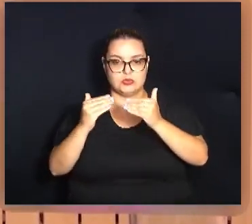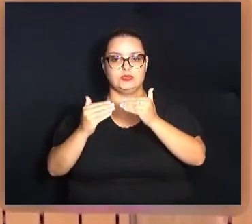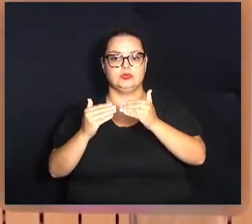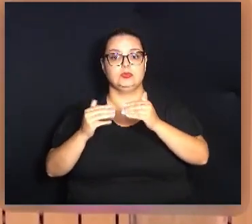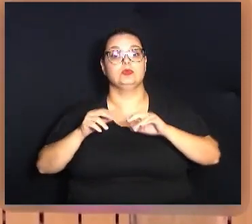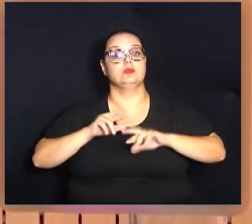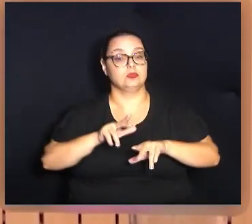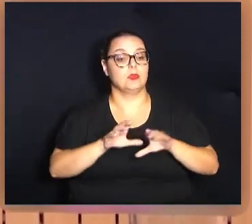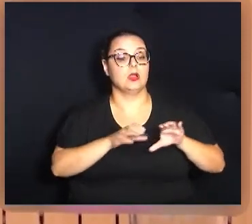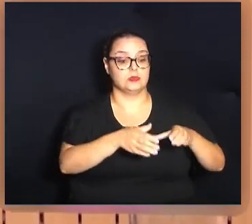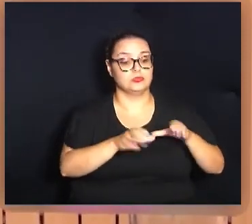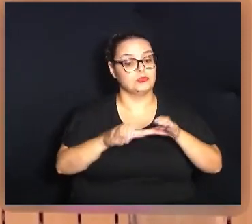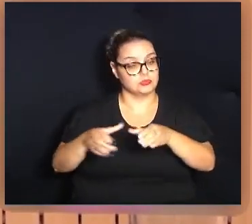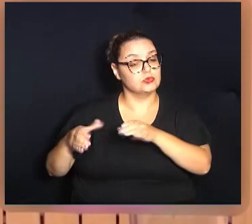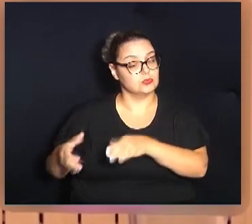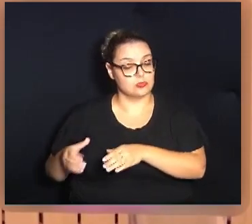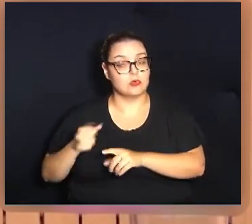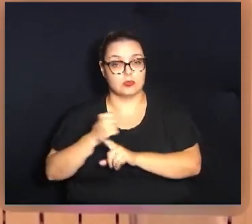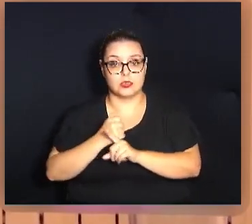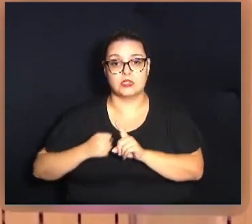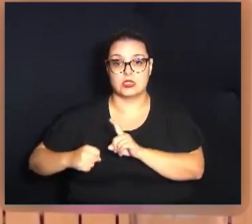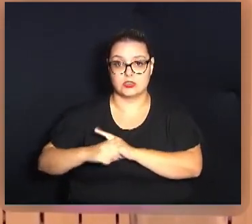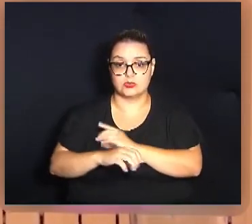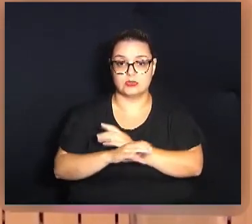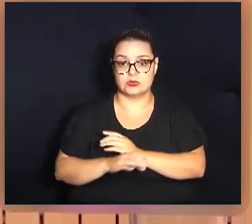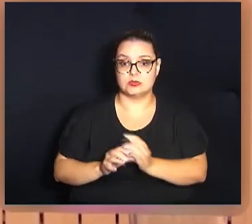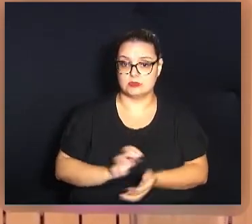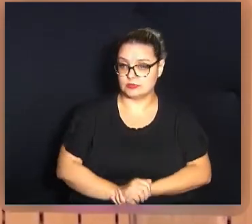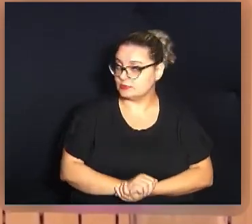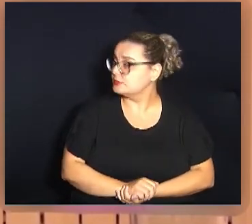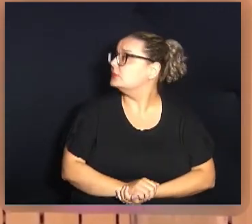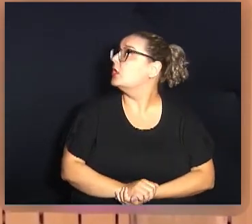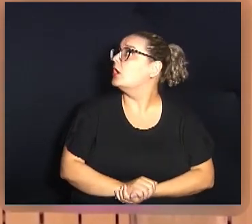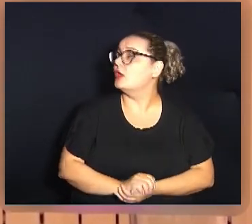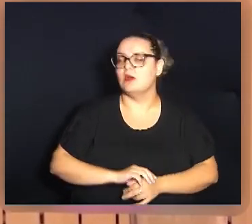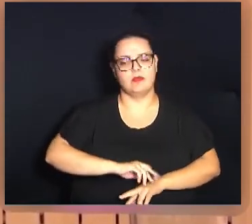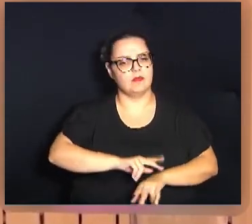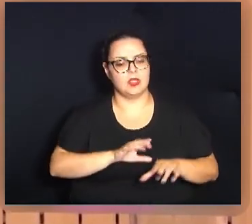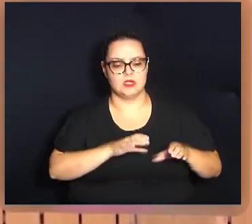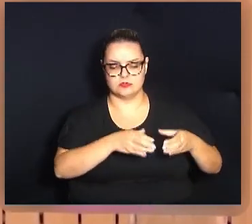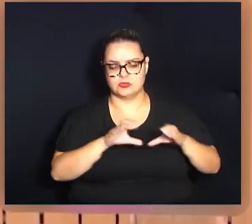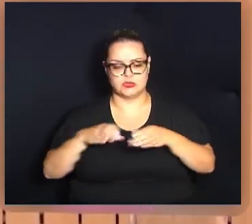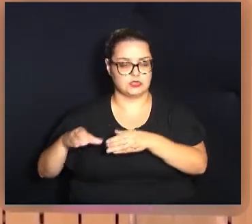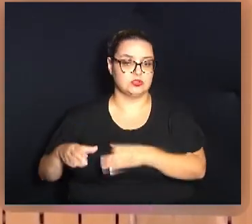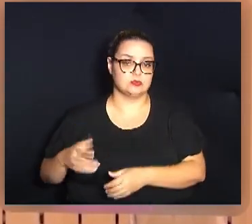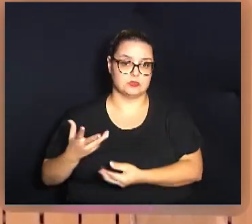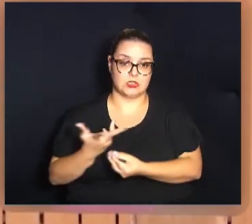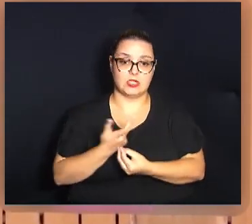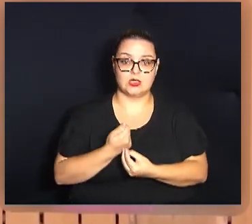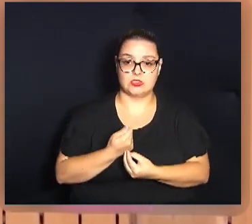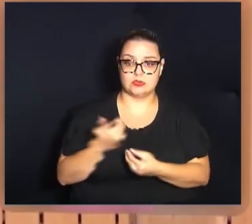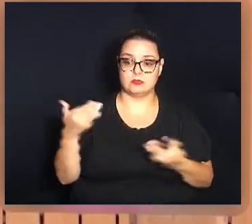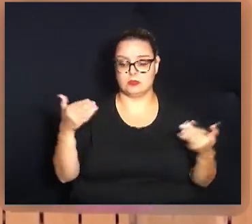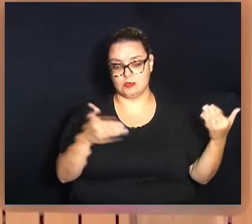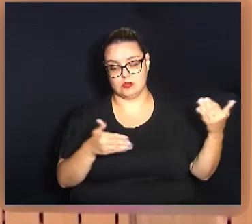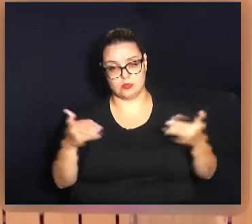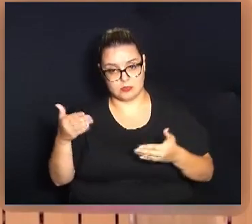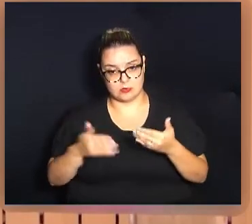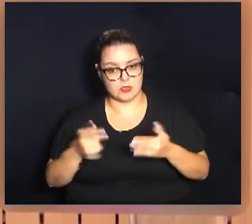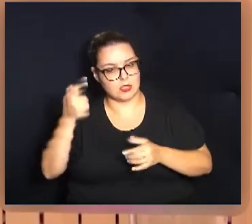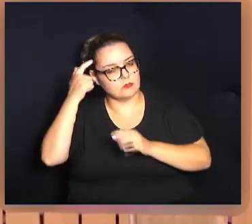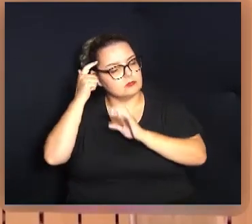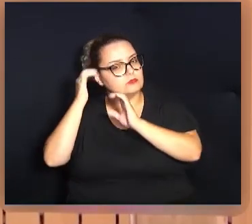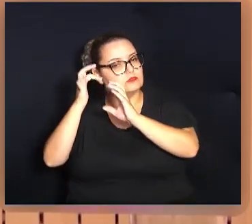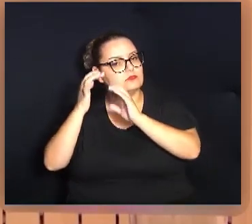muitos grupos da sociedade civil. Então, muitos grupos e artistas puderam participar de um pensamento